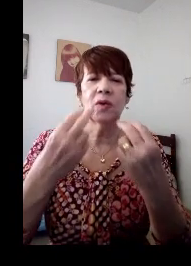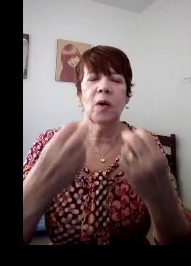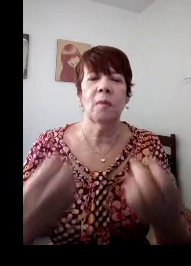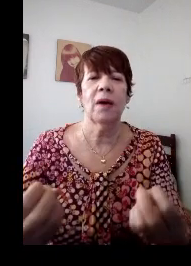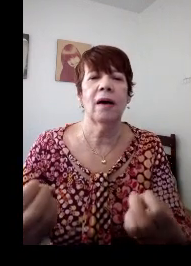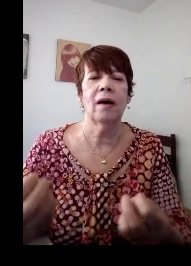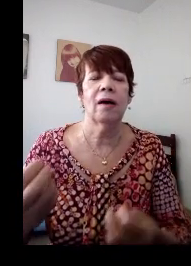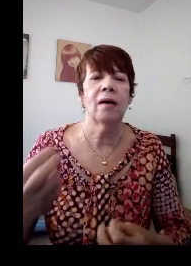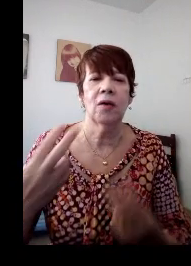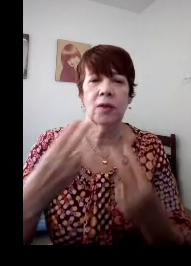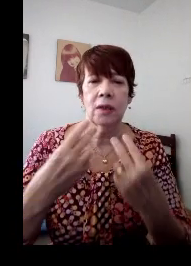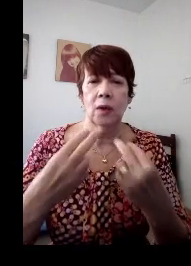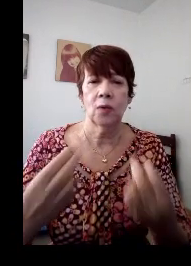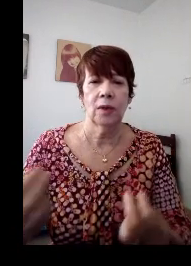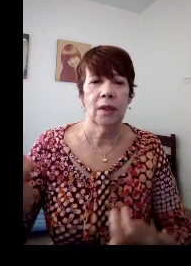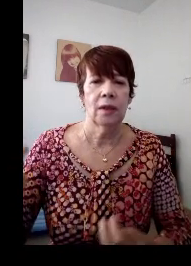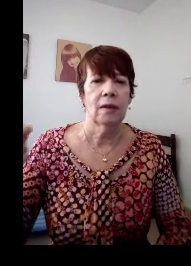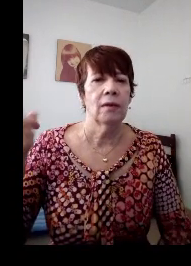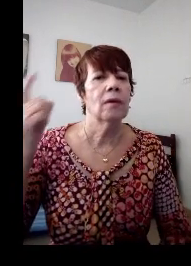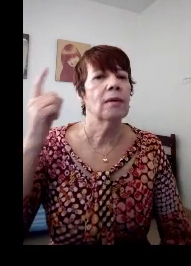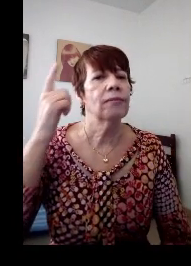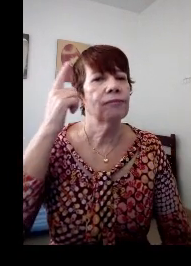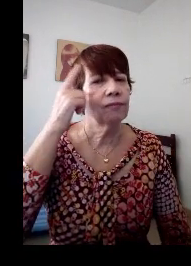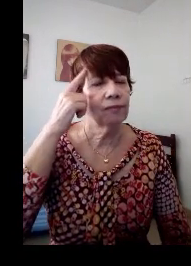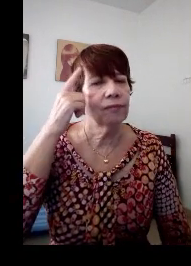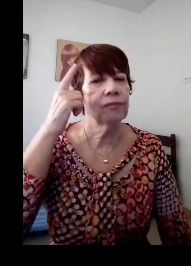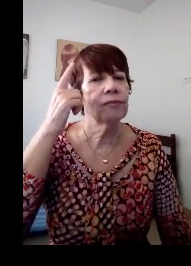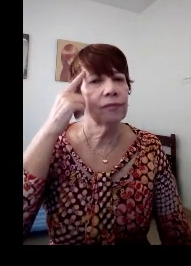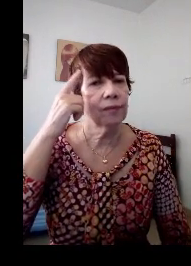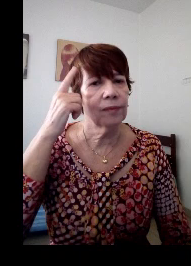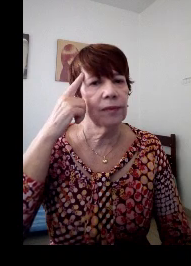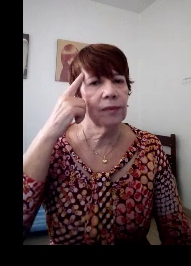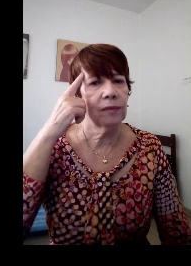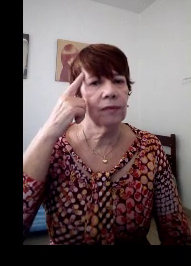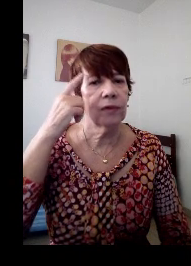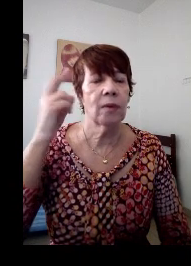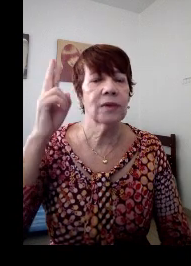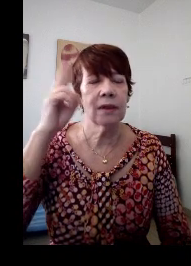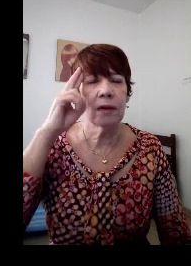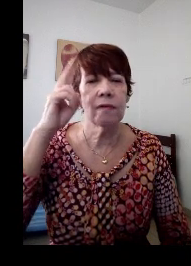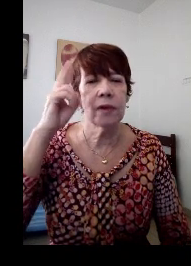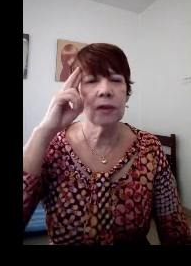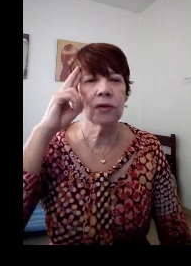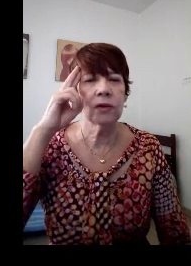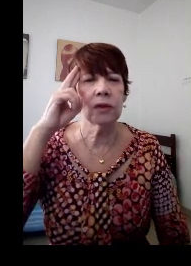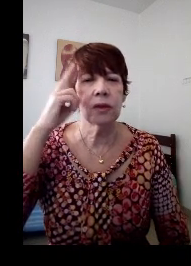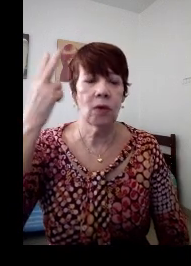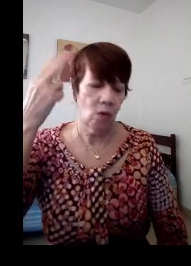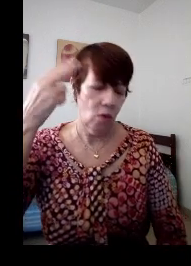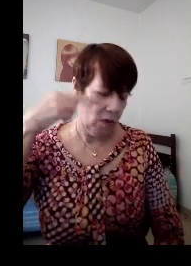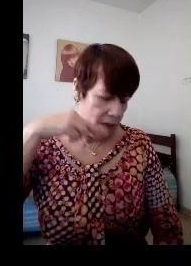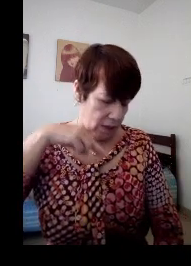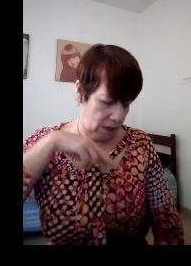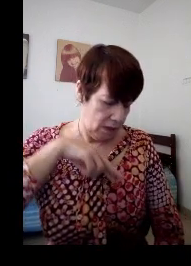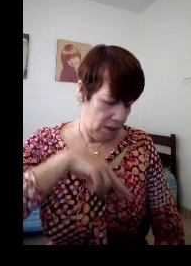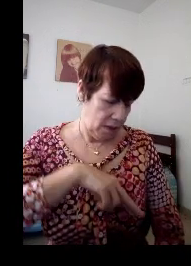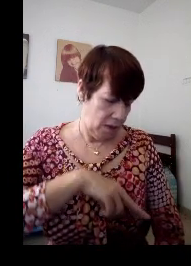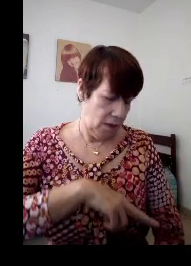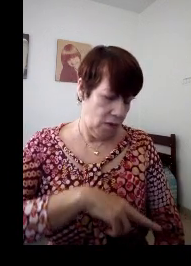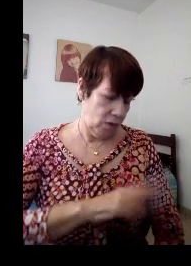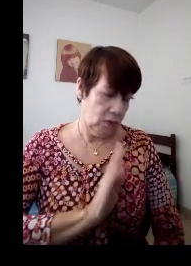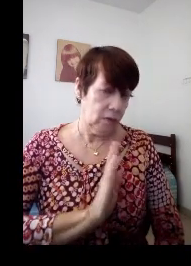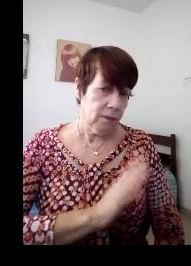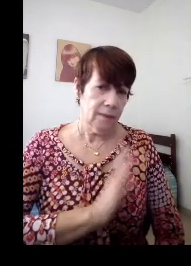é porque algo não está bem, né? Eu preciso estar em oração, eu preciso